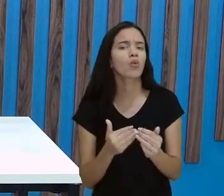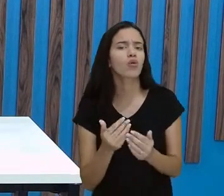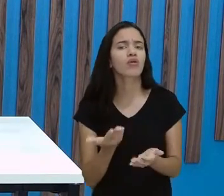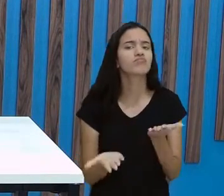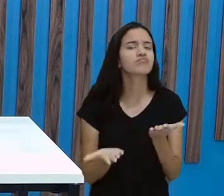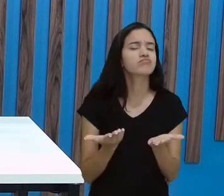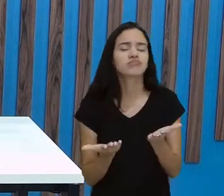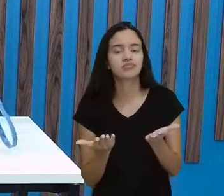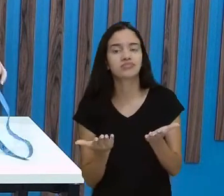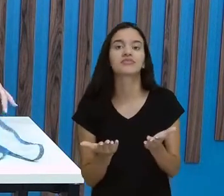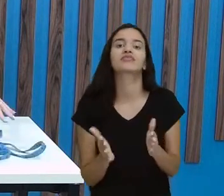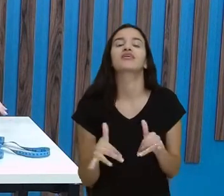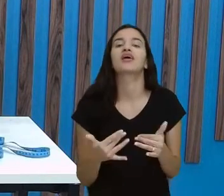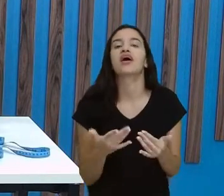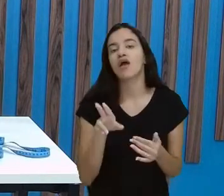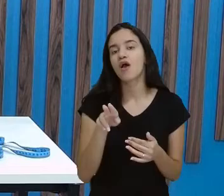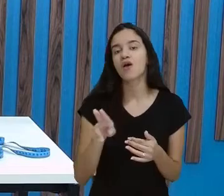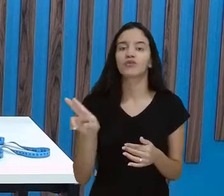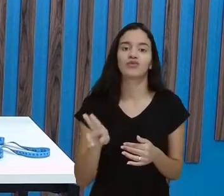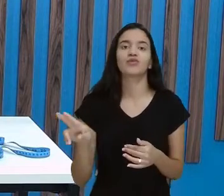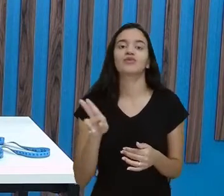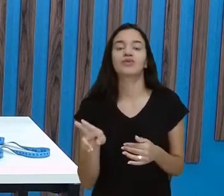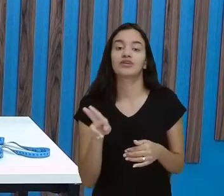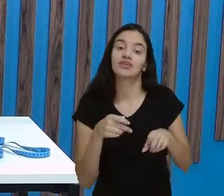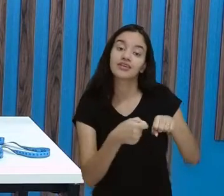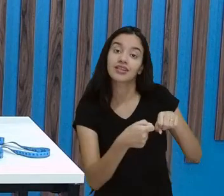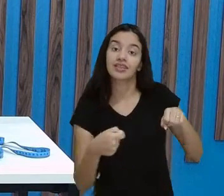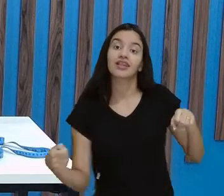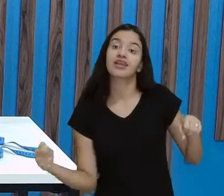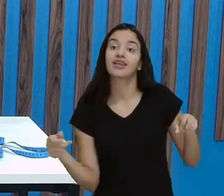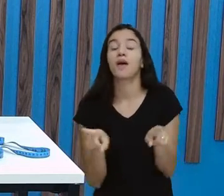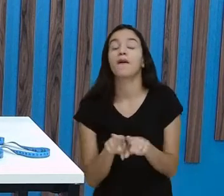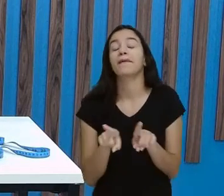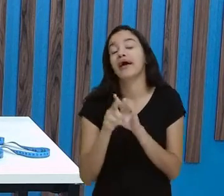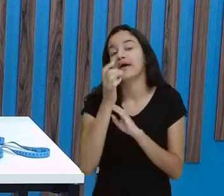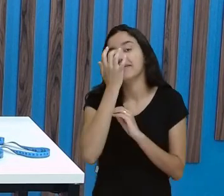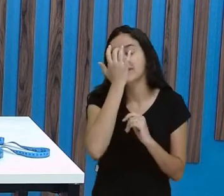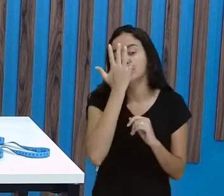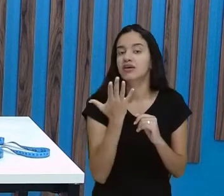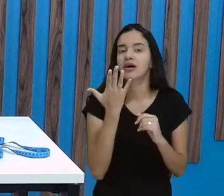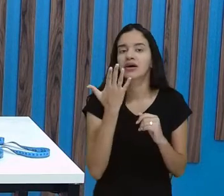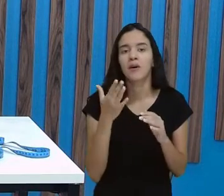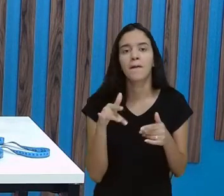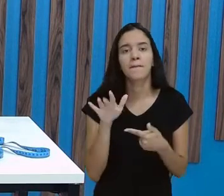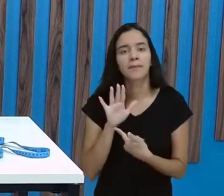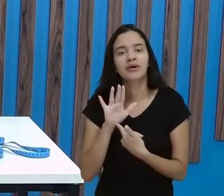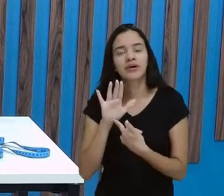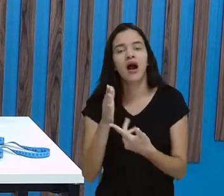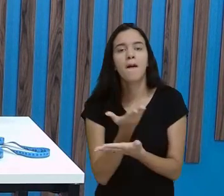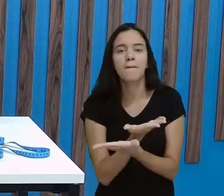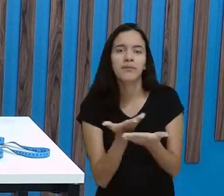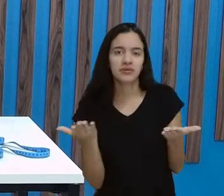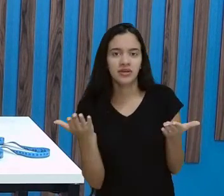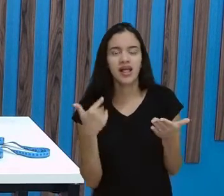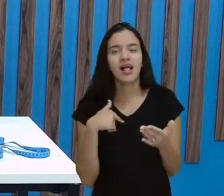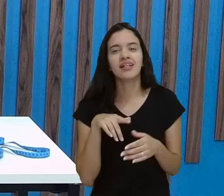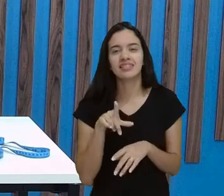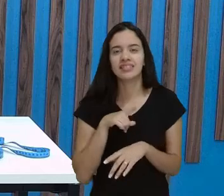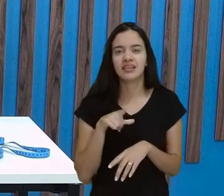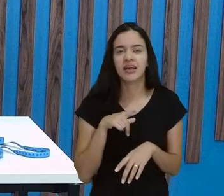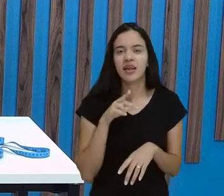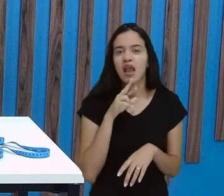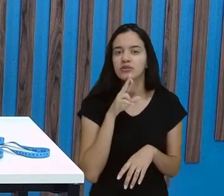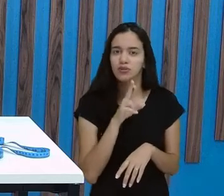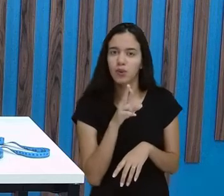essa medição. Eu vou utilizar a trena porque a trena vai ficar mais fácil de mostrar para vocês. Já temos resposta. Quem